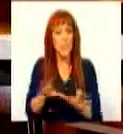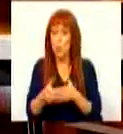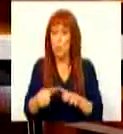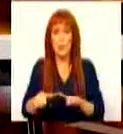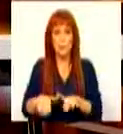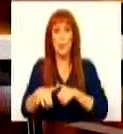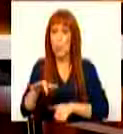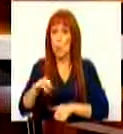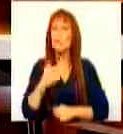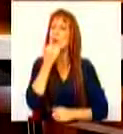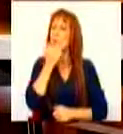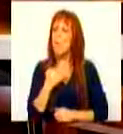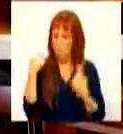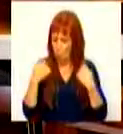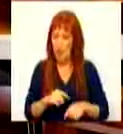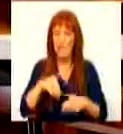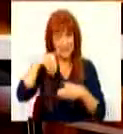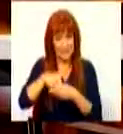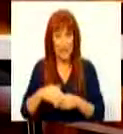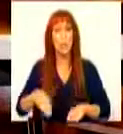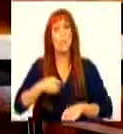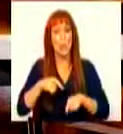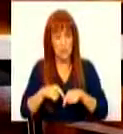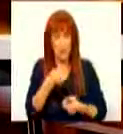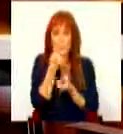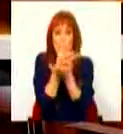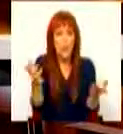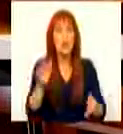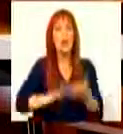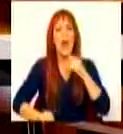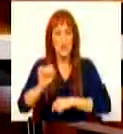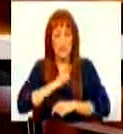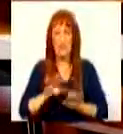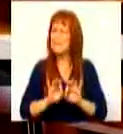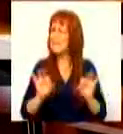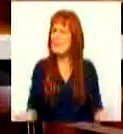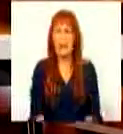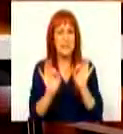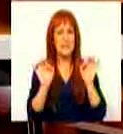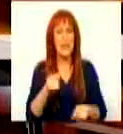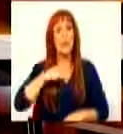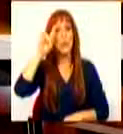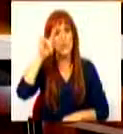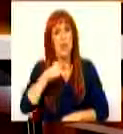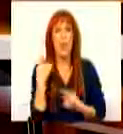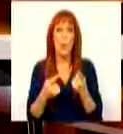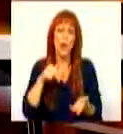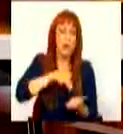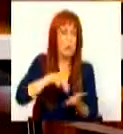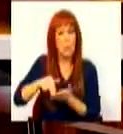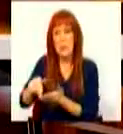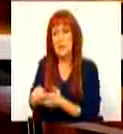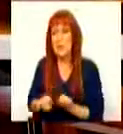Socialista. Tenho o maior gosto de partilhar estas preocupações e sei que há muitos colegas meus que as partilham. Sei que, porventura, as posições não